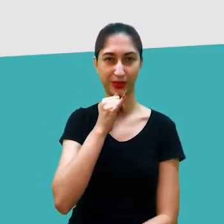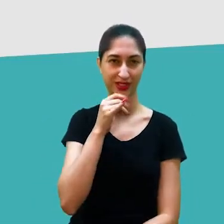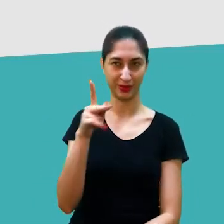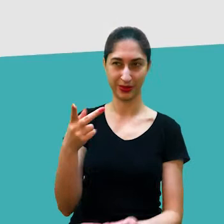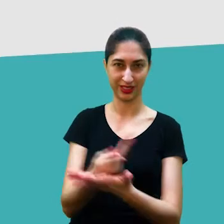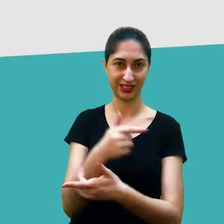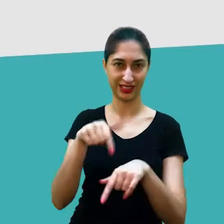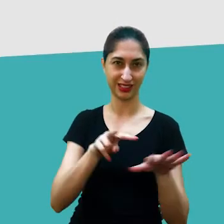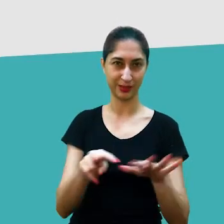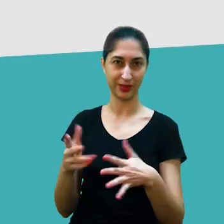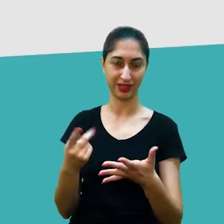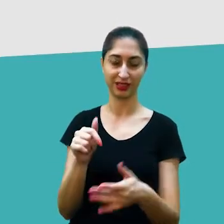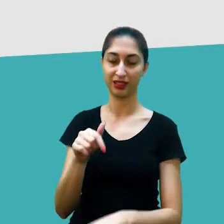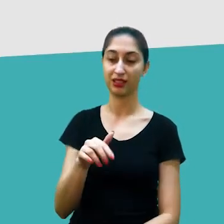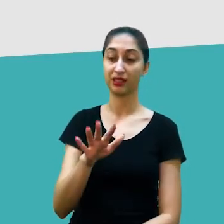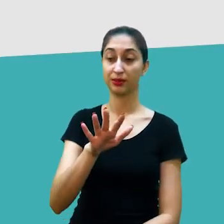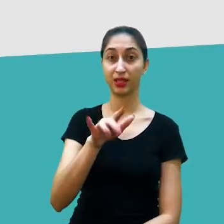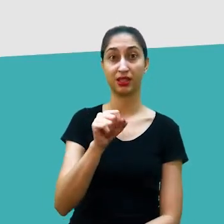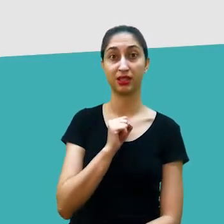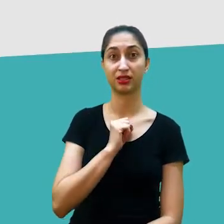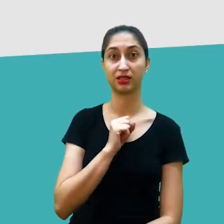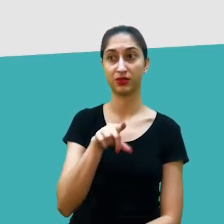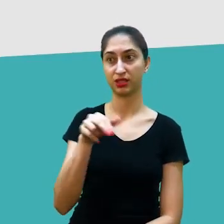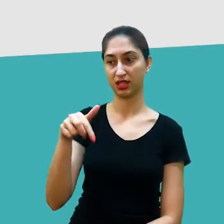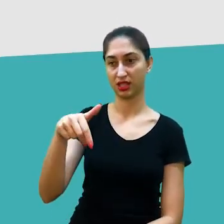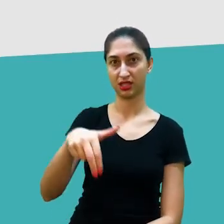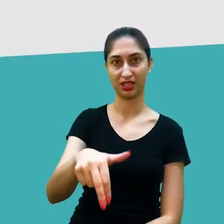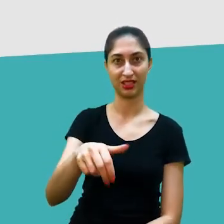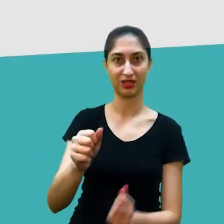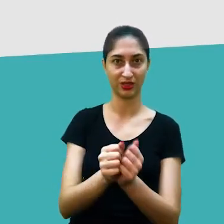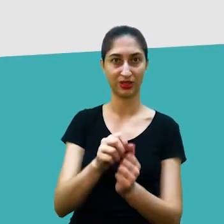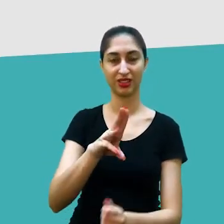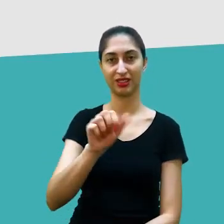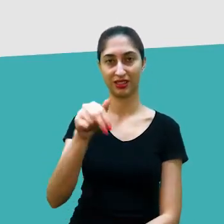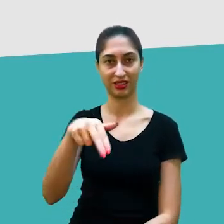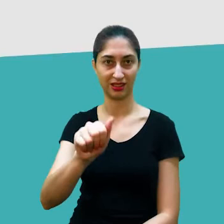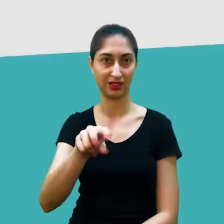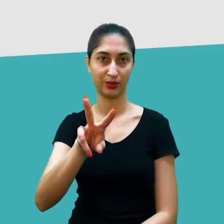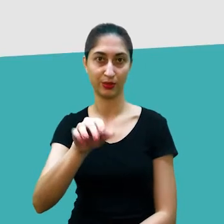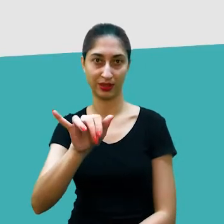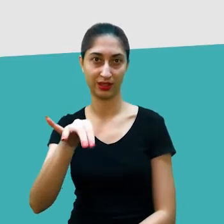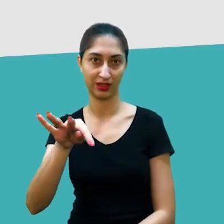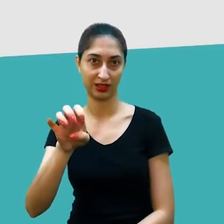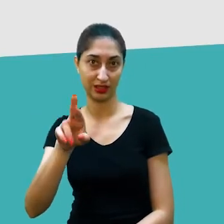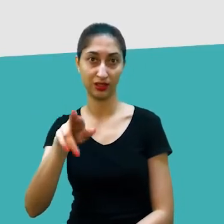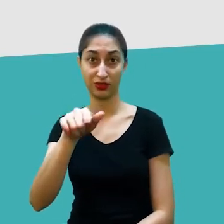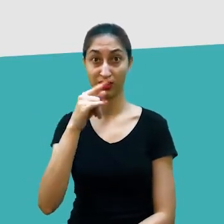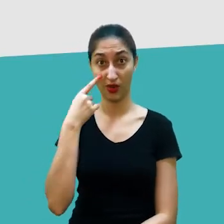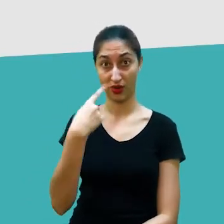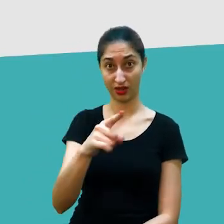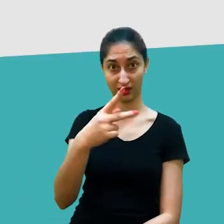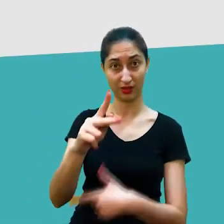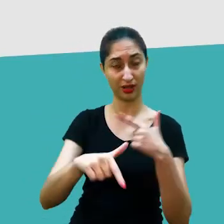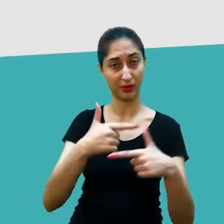essa semana por aqui, mais do que tivesse lá descendo as escadarias com a Anna Wintour, é que você olhasse para o seu trabalho e você dissesse: eu tenho